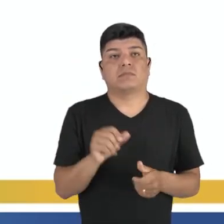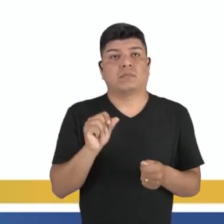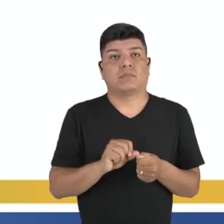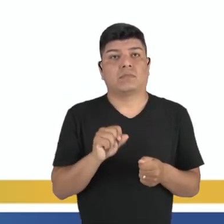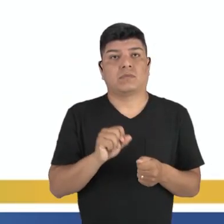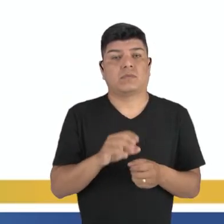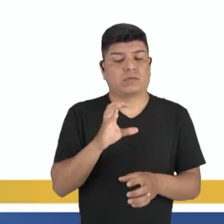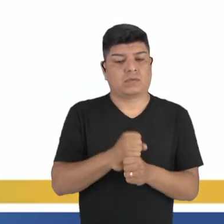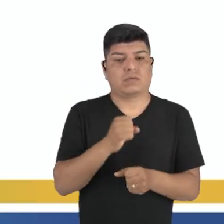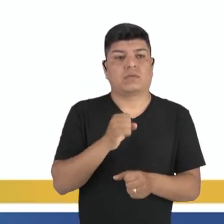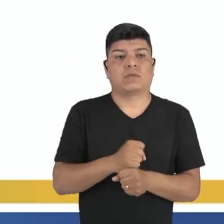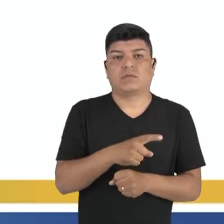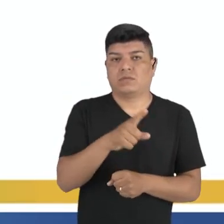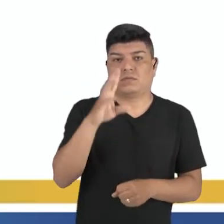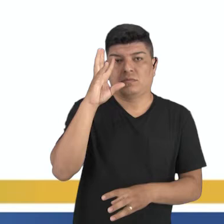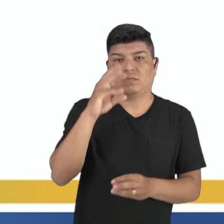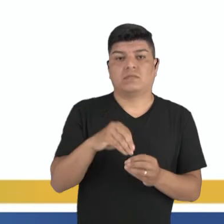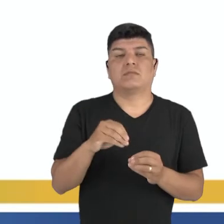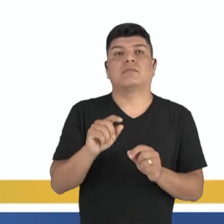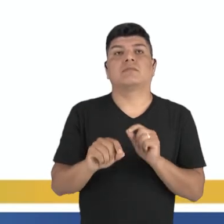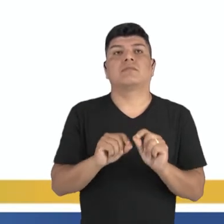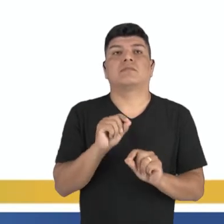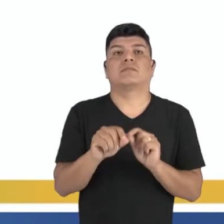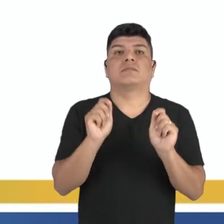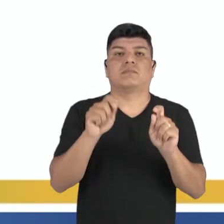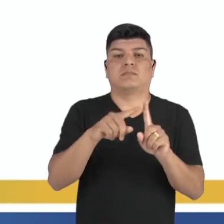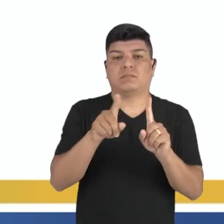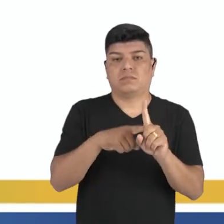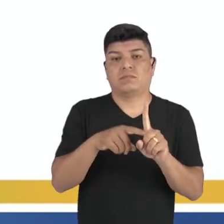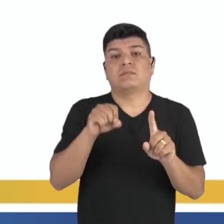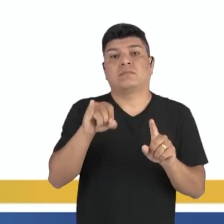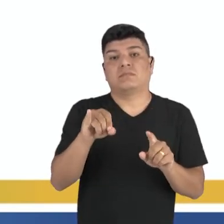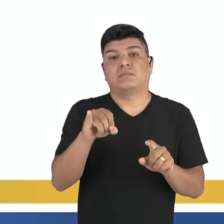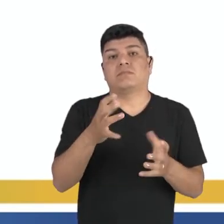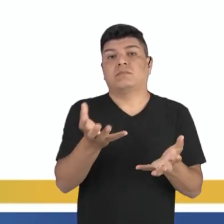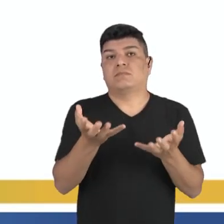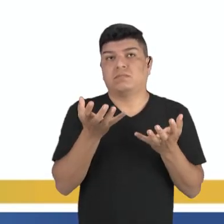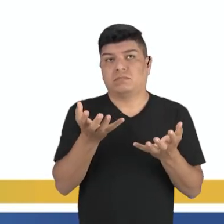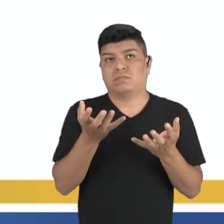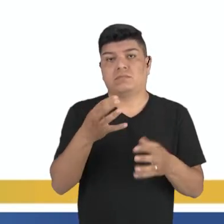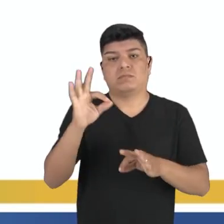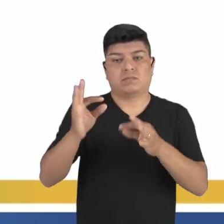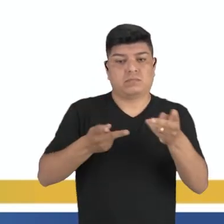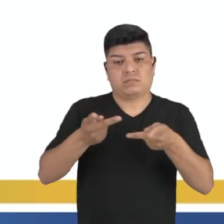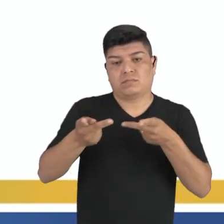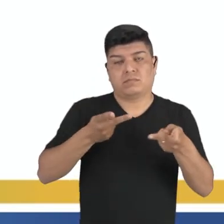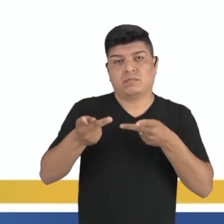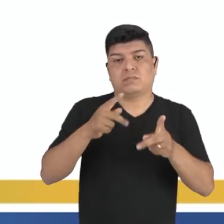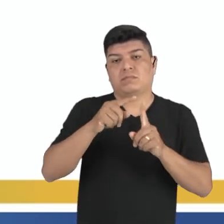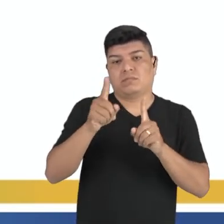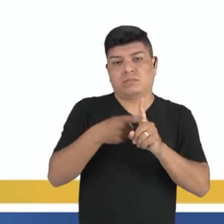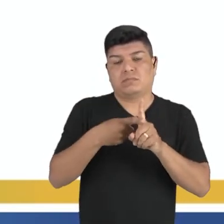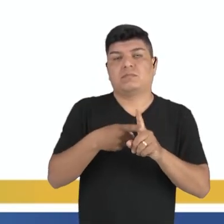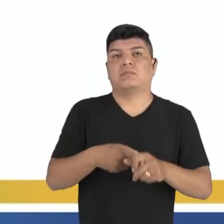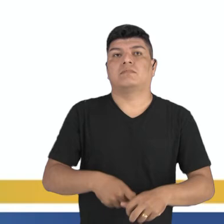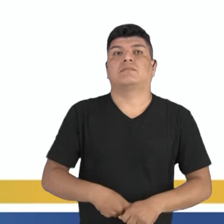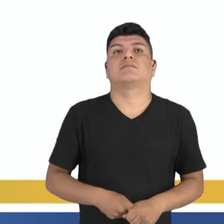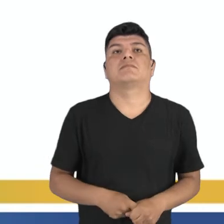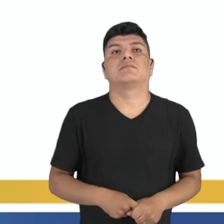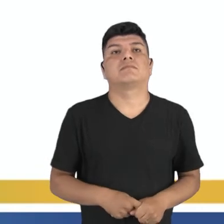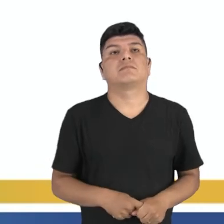Façam esse cálculozinho que você vai saber o período que você pode engravidar, caso você queira e esteja planejando engravidar, não é?